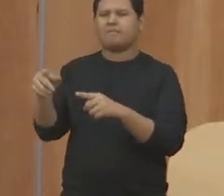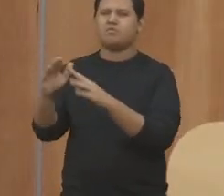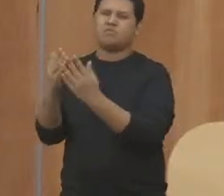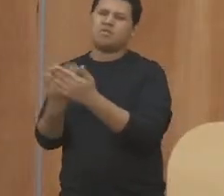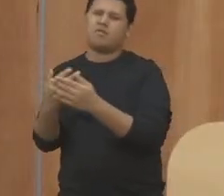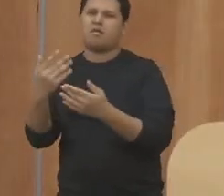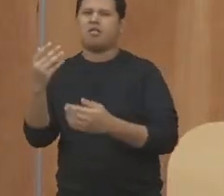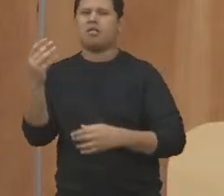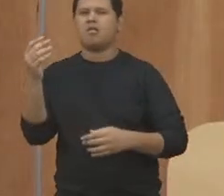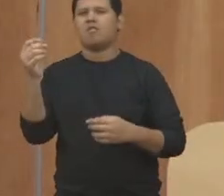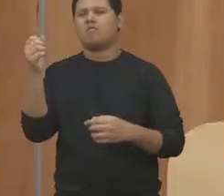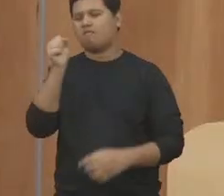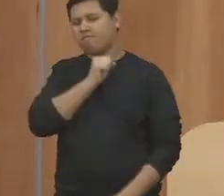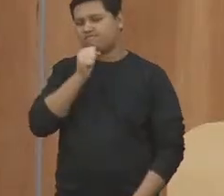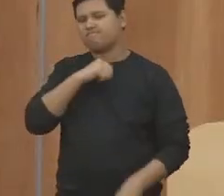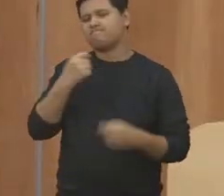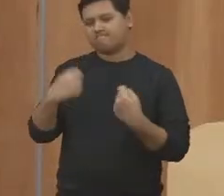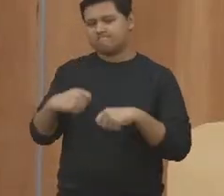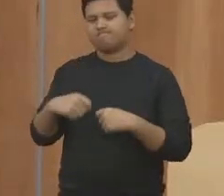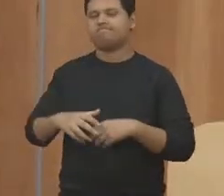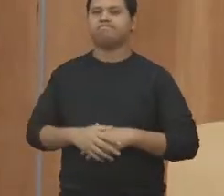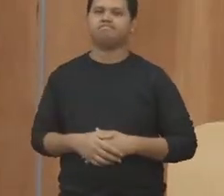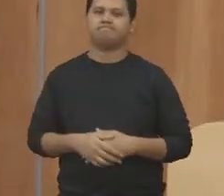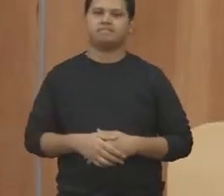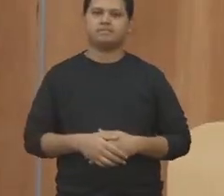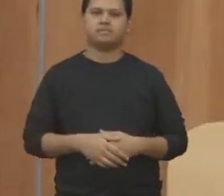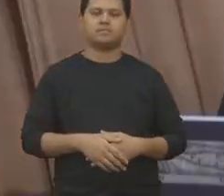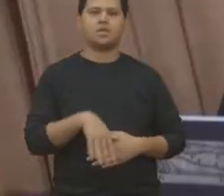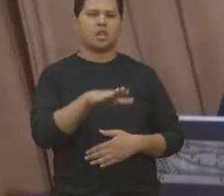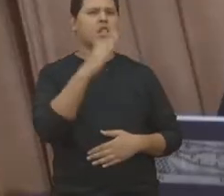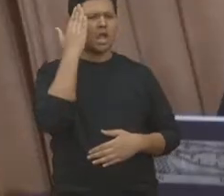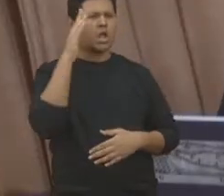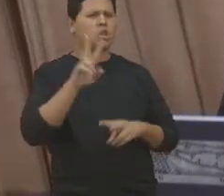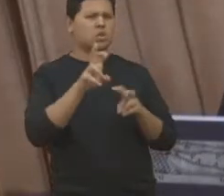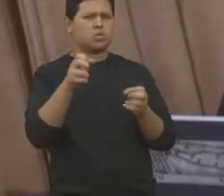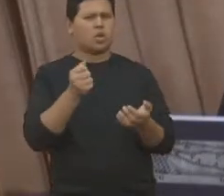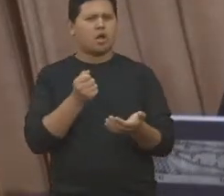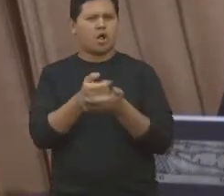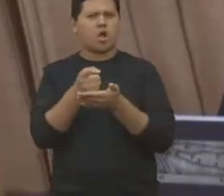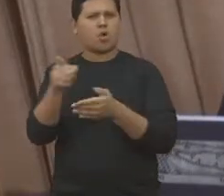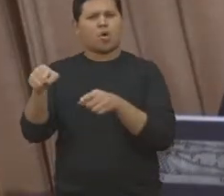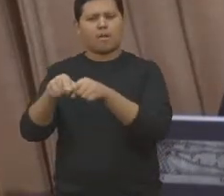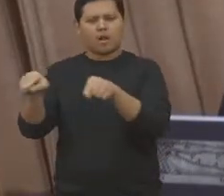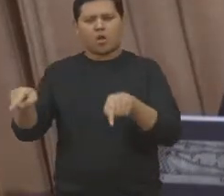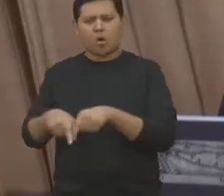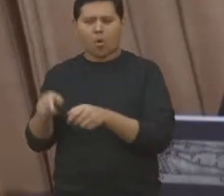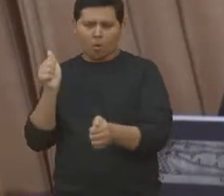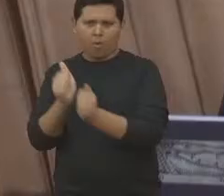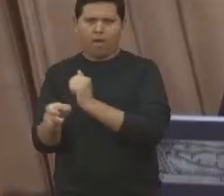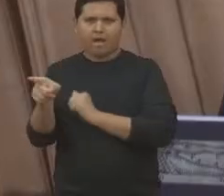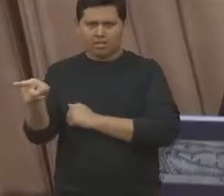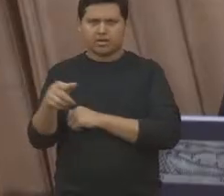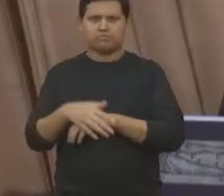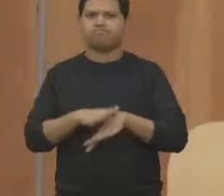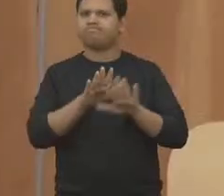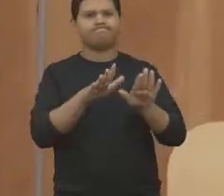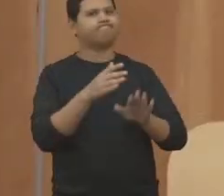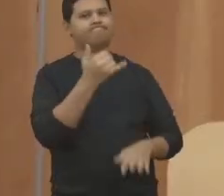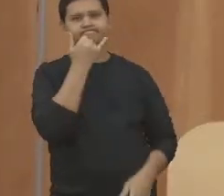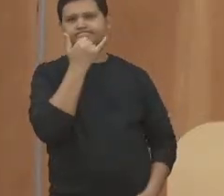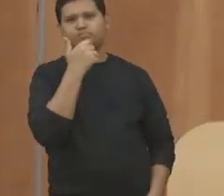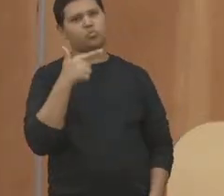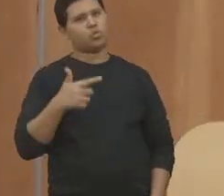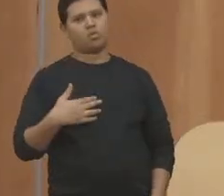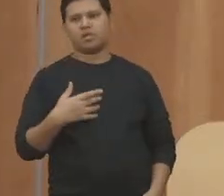infraestrutura necessitando de adequações. Sabe se tem alguma coisa sobre a compra da quadra do Maria Augusta? Desculpa, não tenho